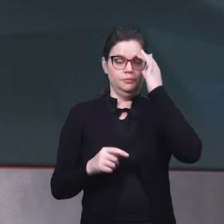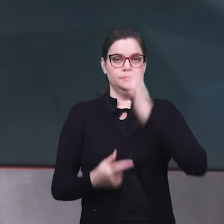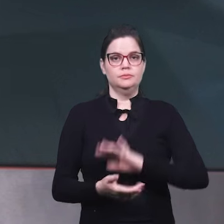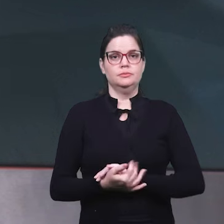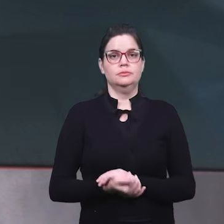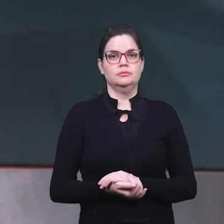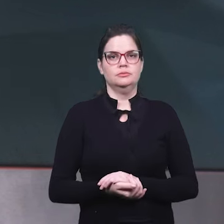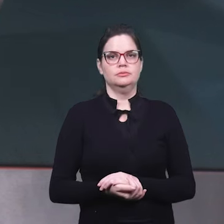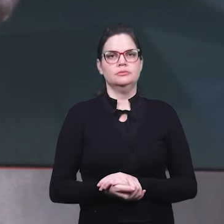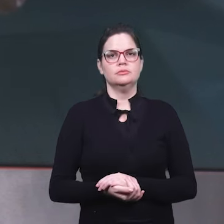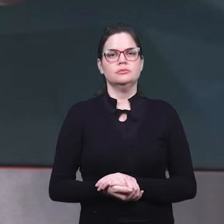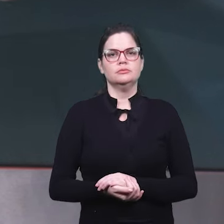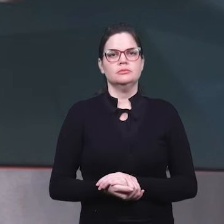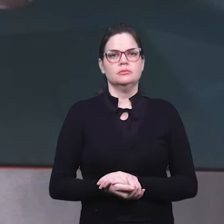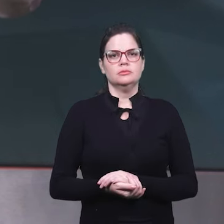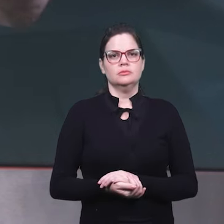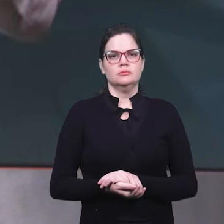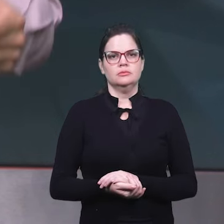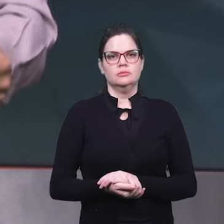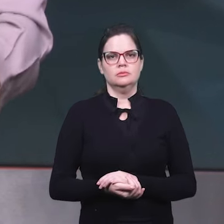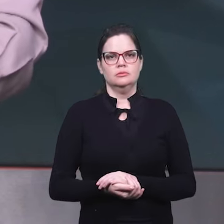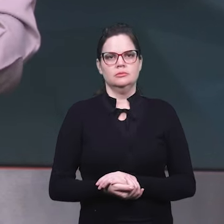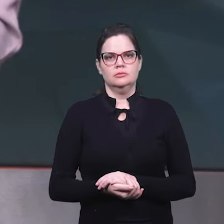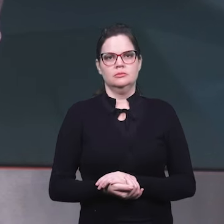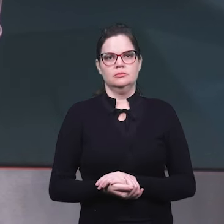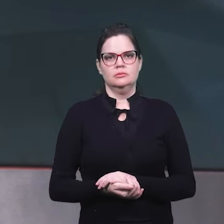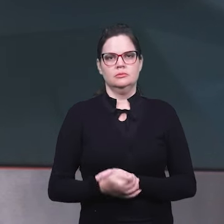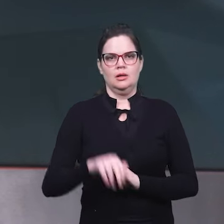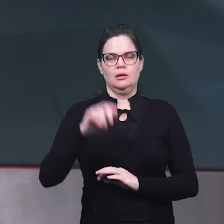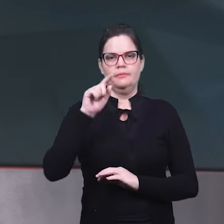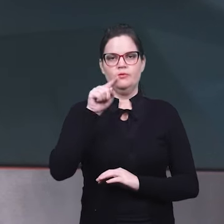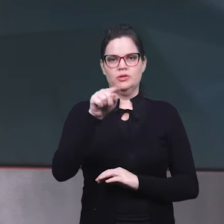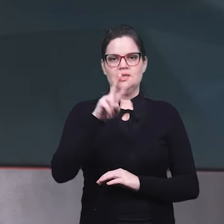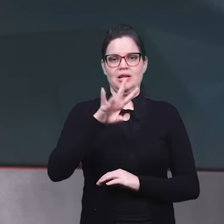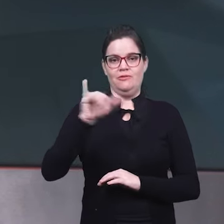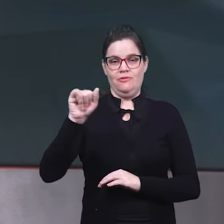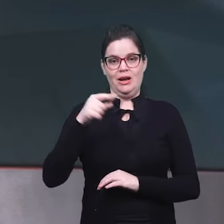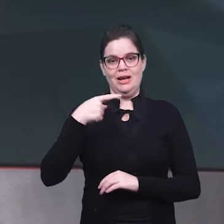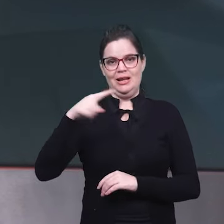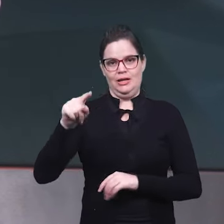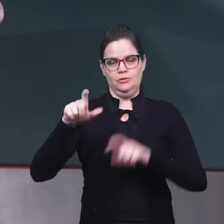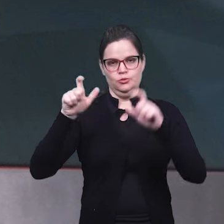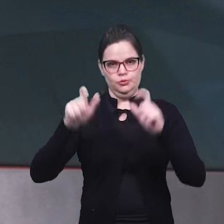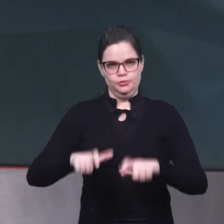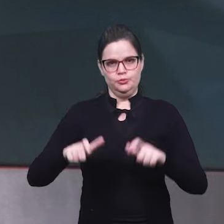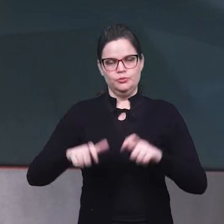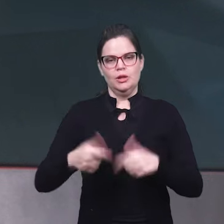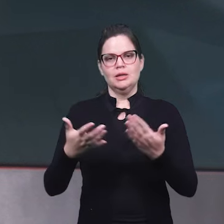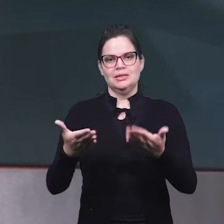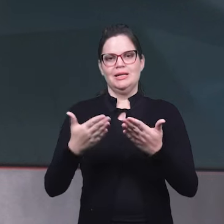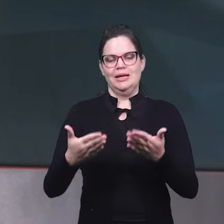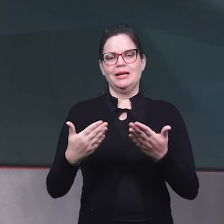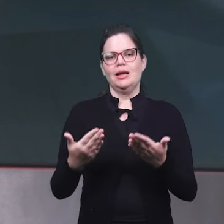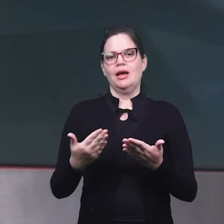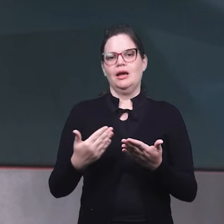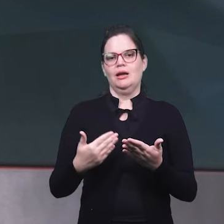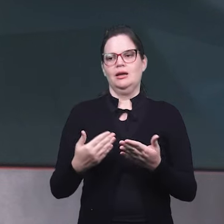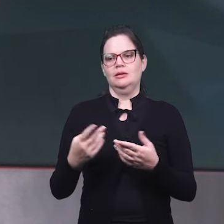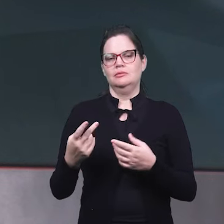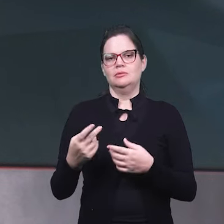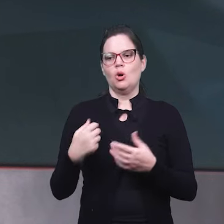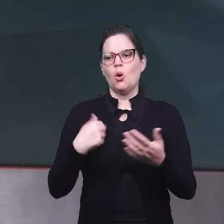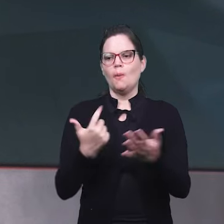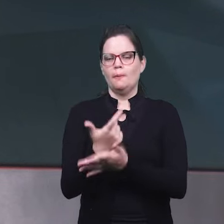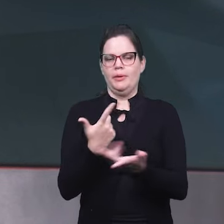Aí você vai até a instituição financeira, você deseja um certo bem. Esse bem